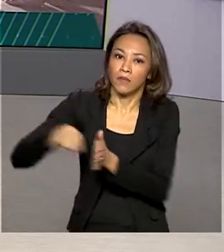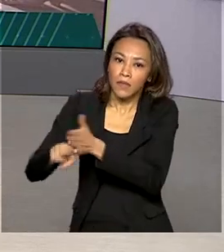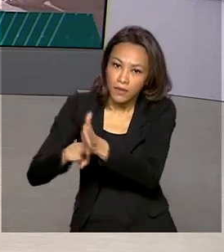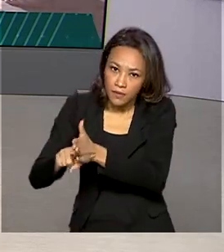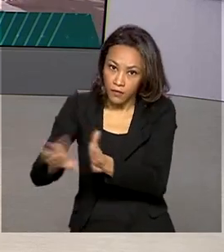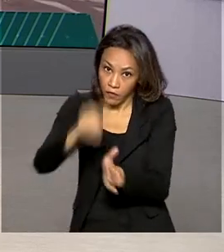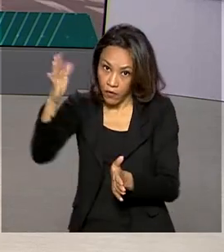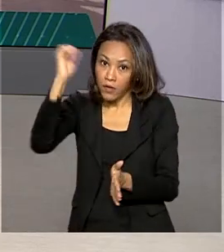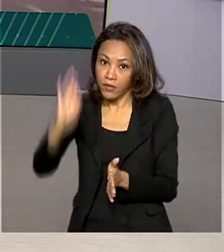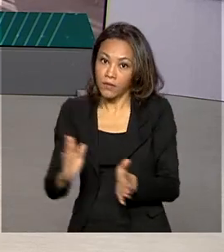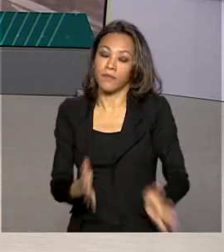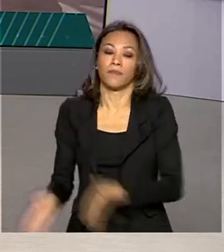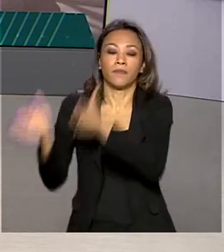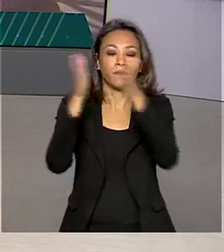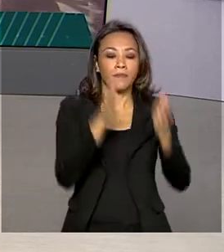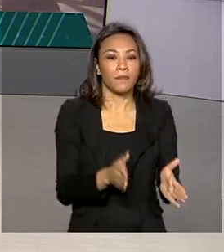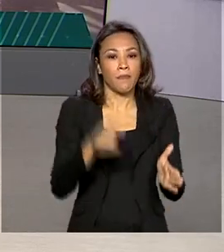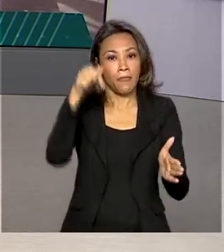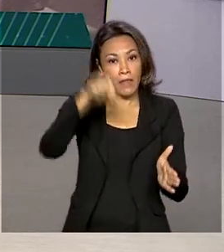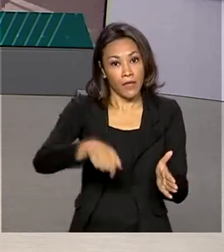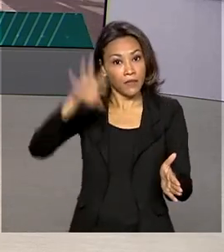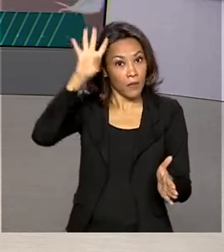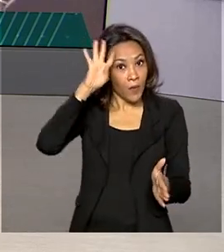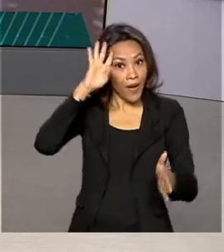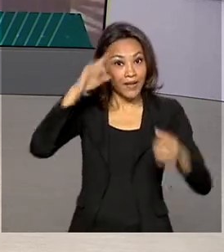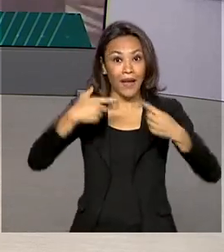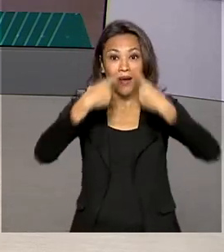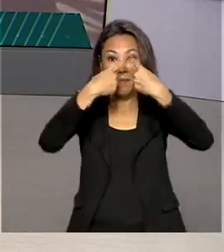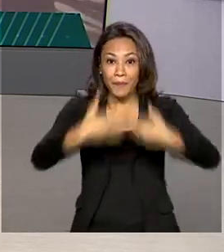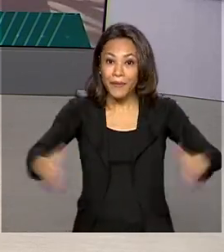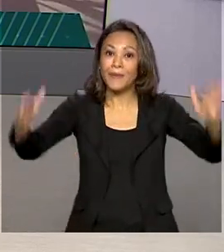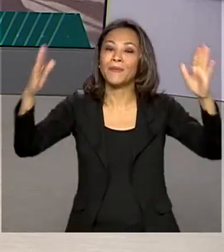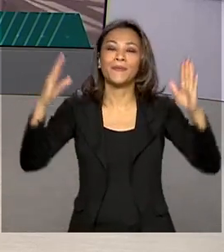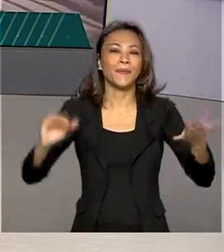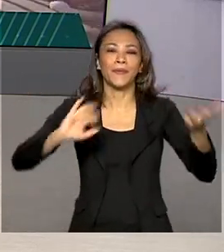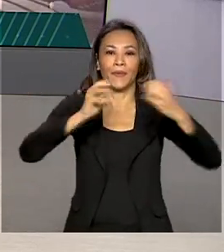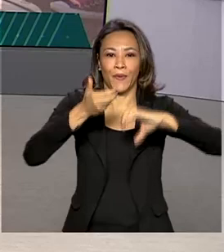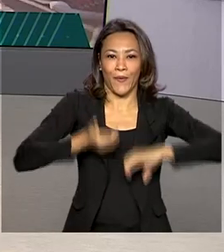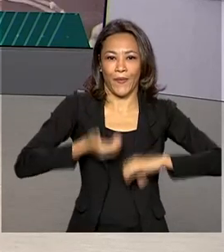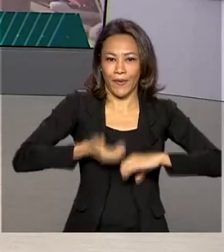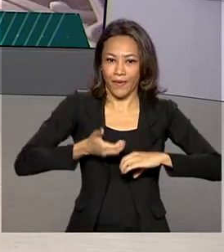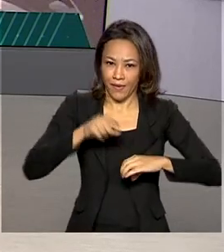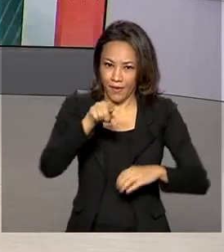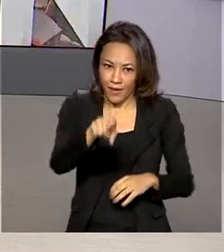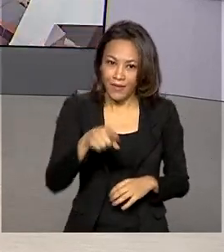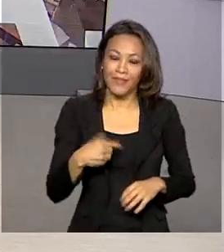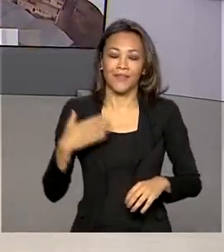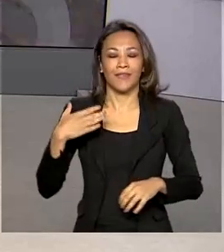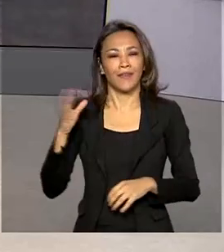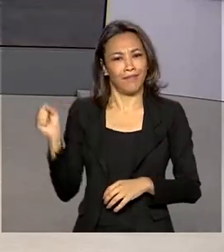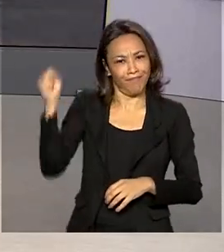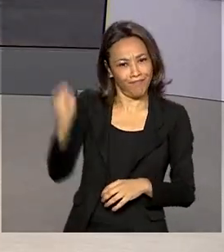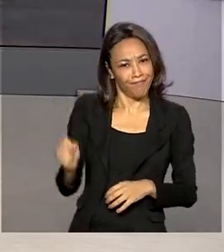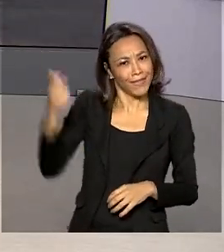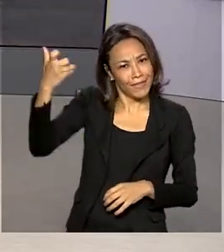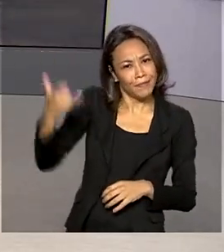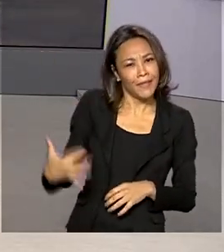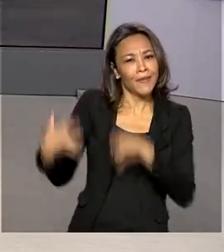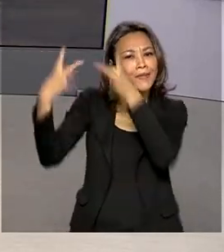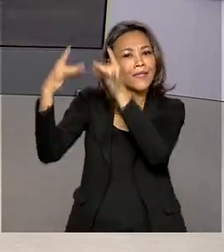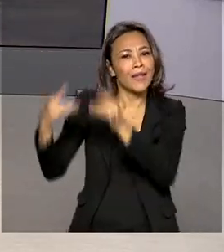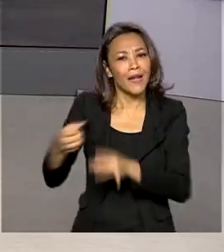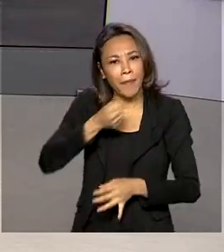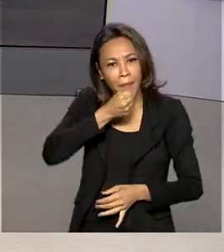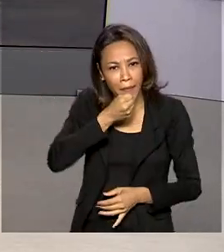e nesta quarta-feira teve abertura do ano legislativo no Congresso Nacional Ana Luiza prazer ao vivo conta para a gente os